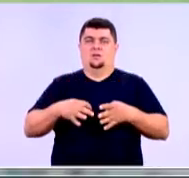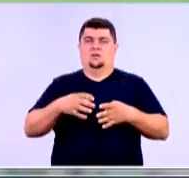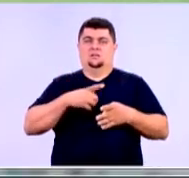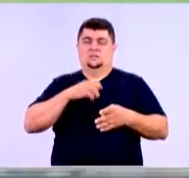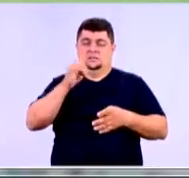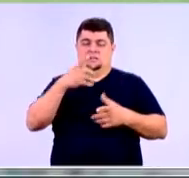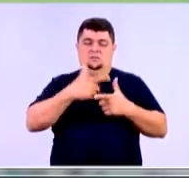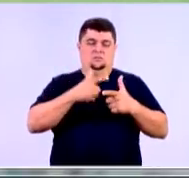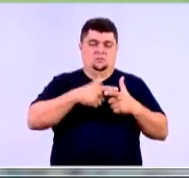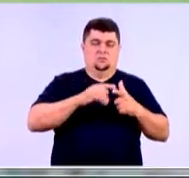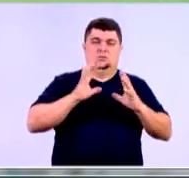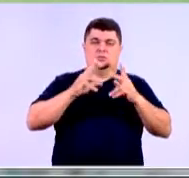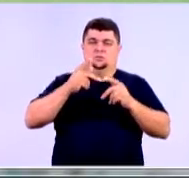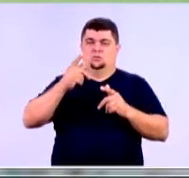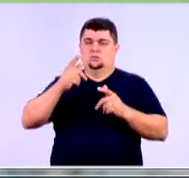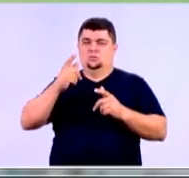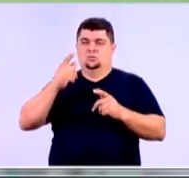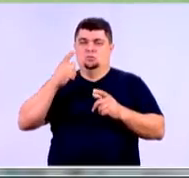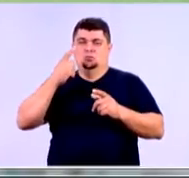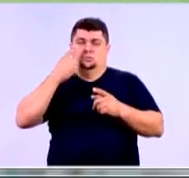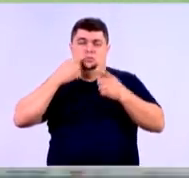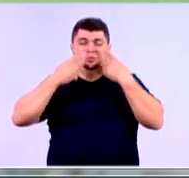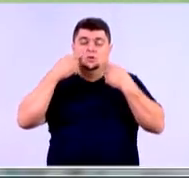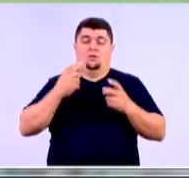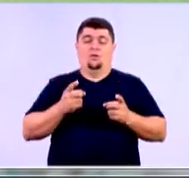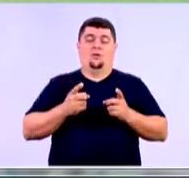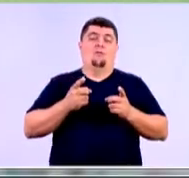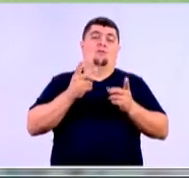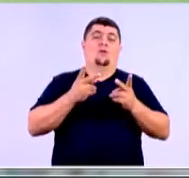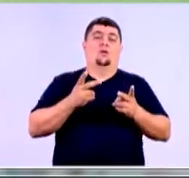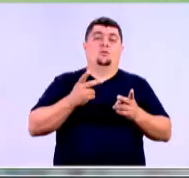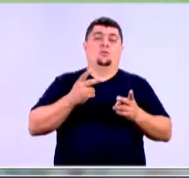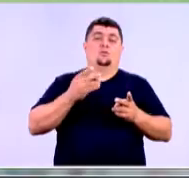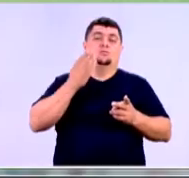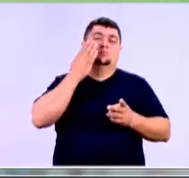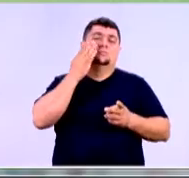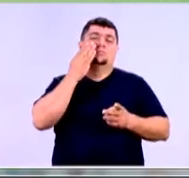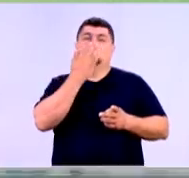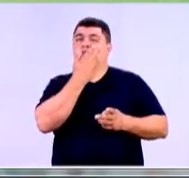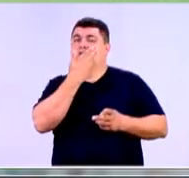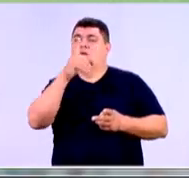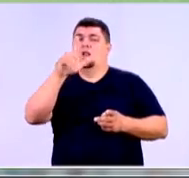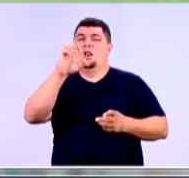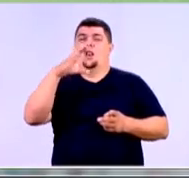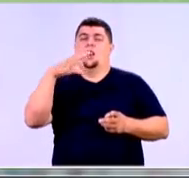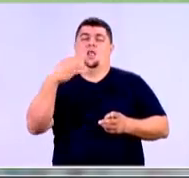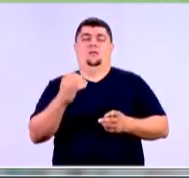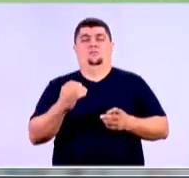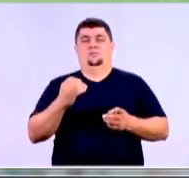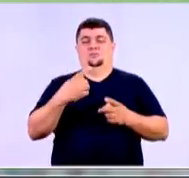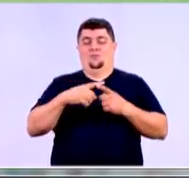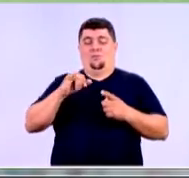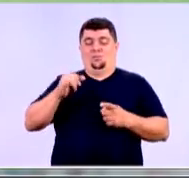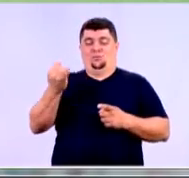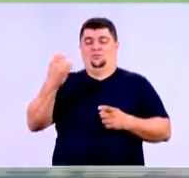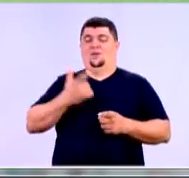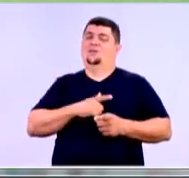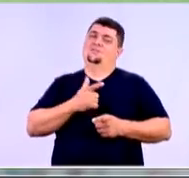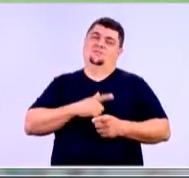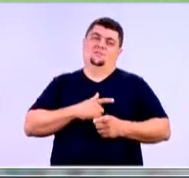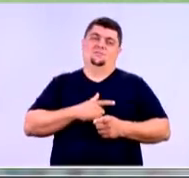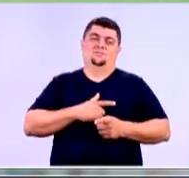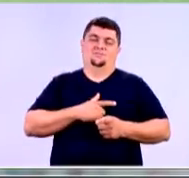crise, enquanto todos choram, eu vendo lenços. Porque se está todo mundo chorando, é uma ótima oportunidade para você vender lenços, não é mesmo? Isso. Aí